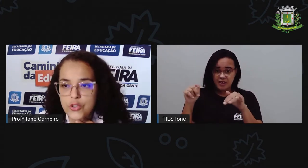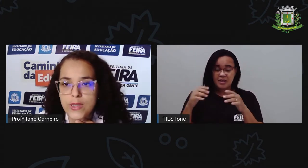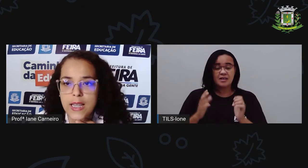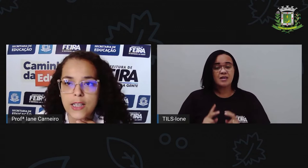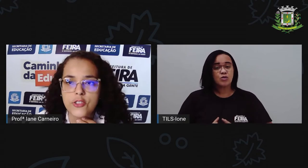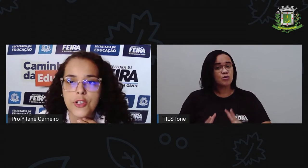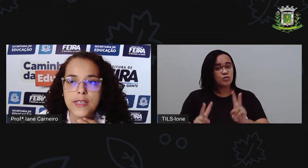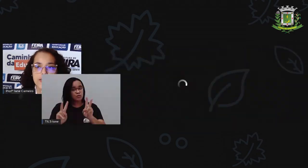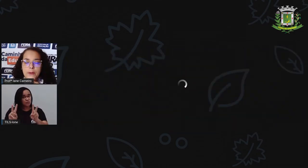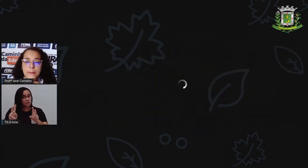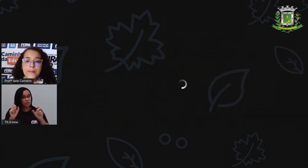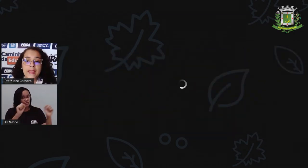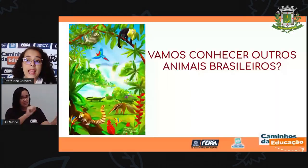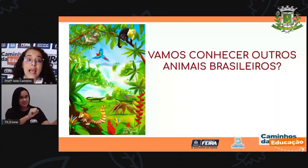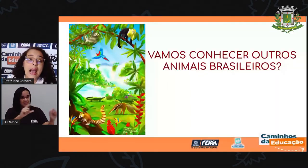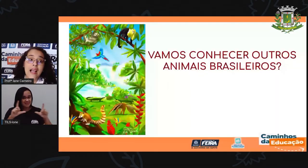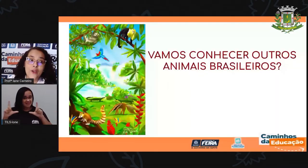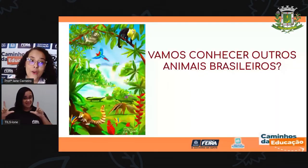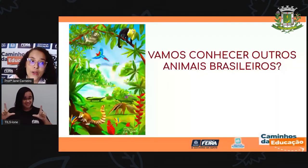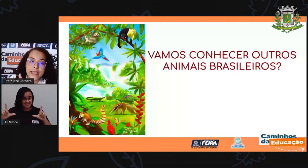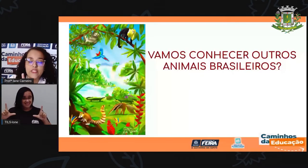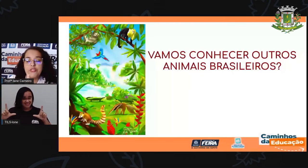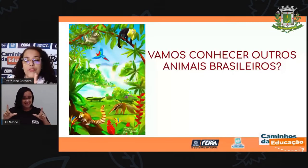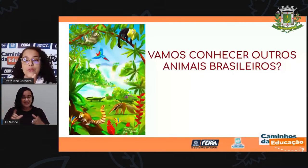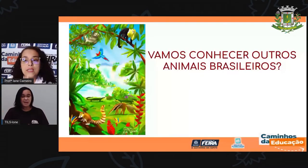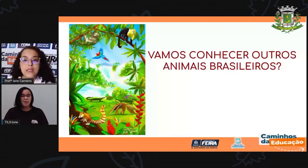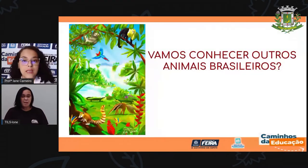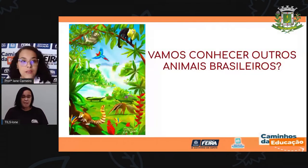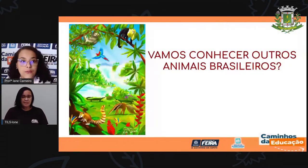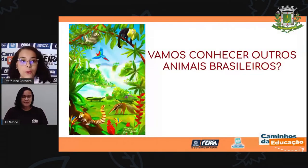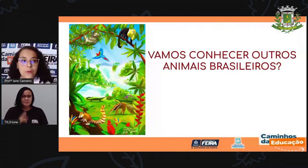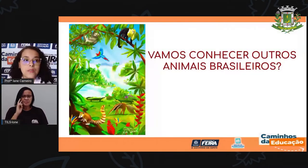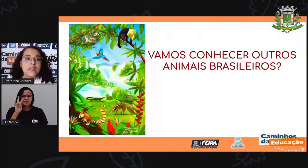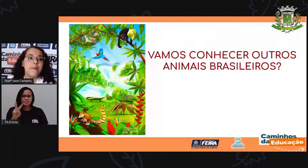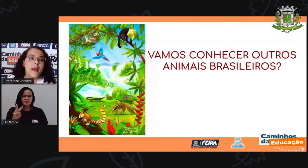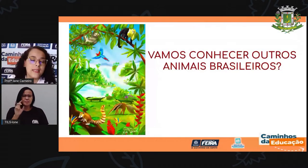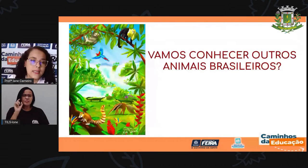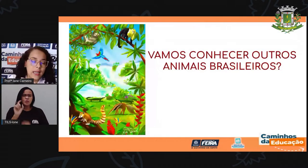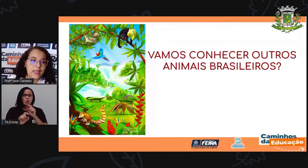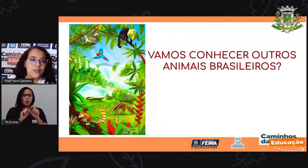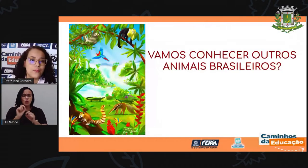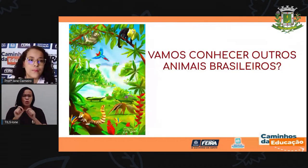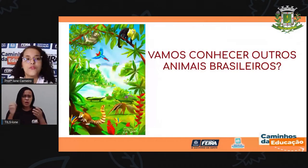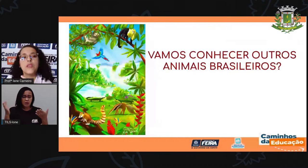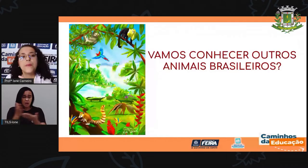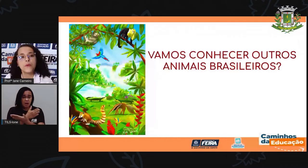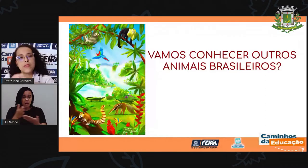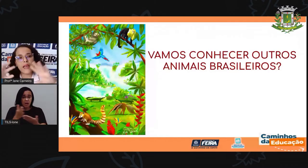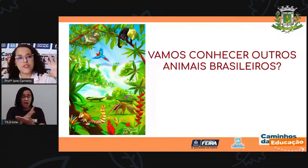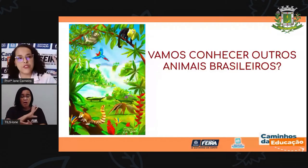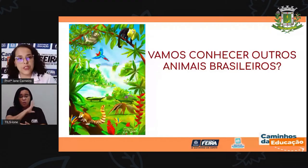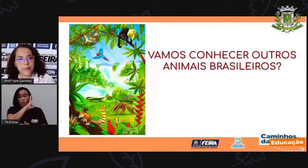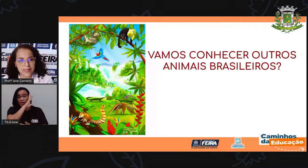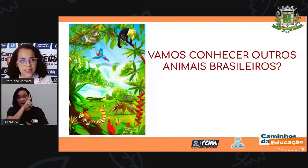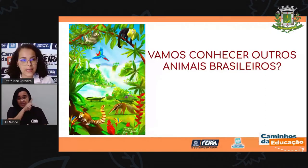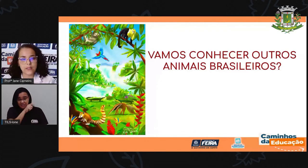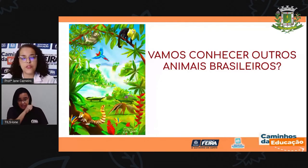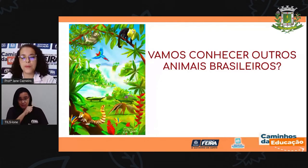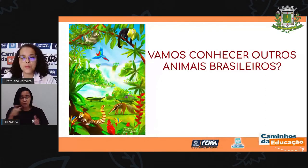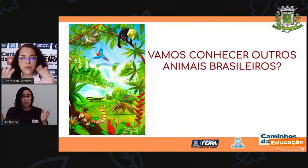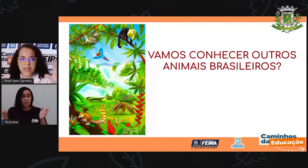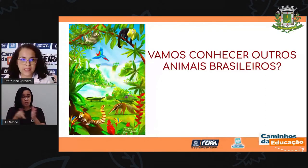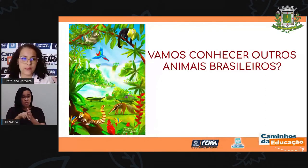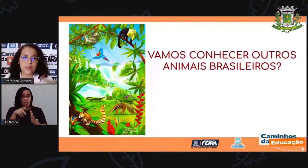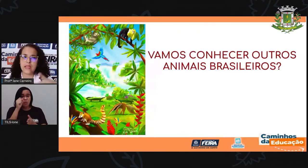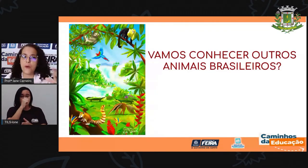continuidade. Olha só. Agora, né? gente viu nesse livro alguns animais, né? Aqui, típicos da região brasileira.